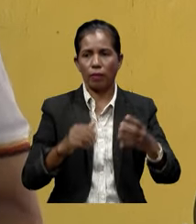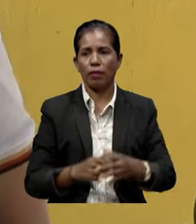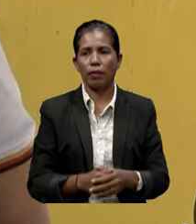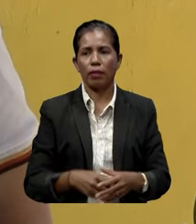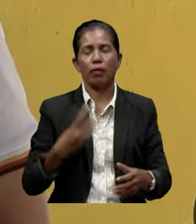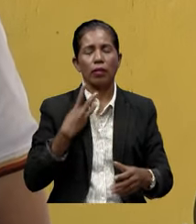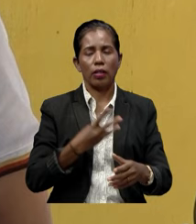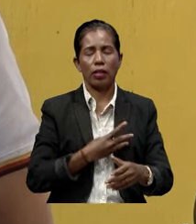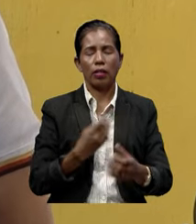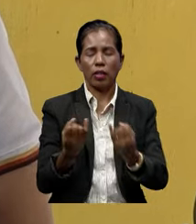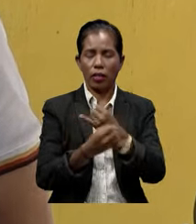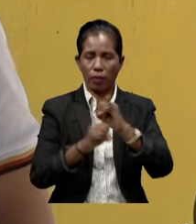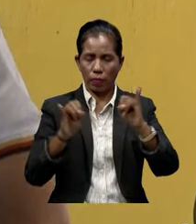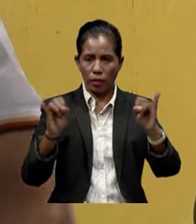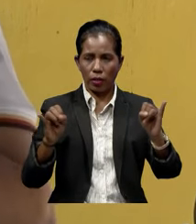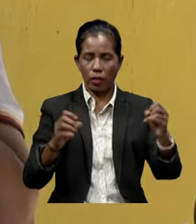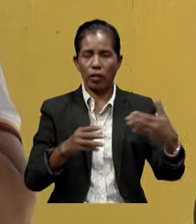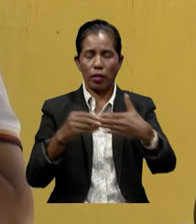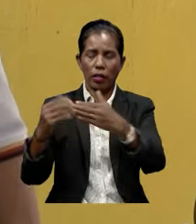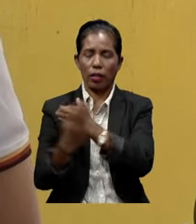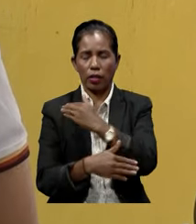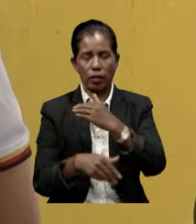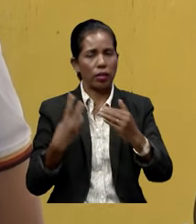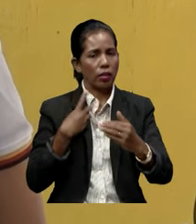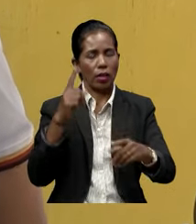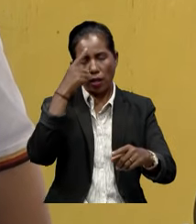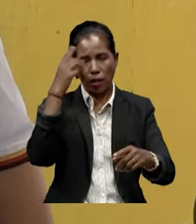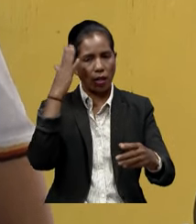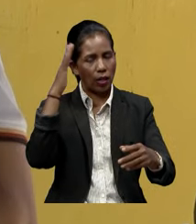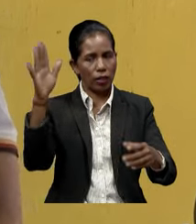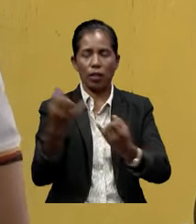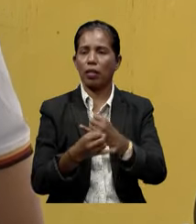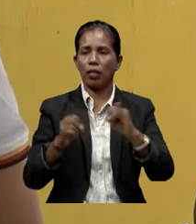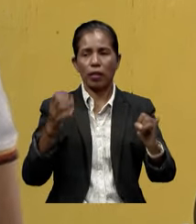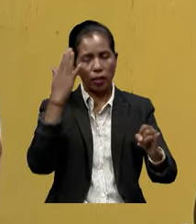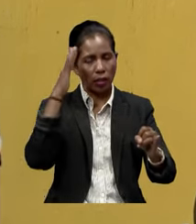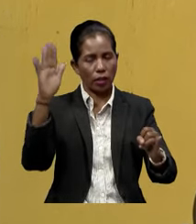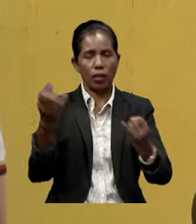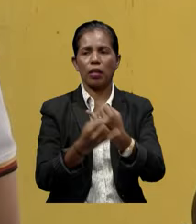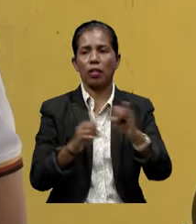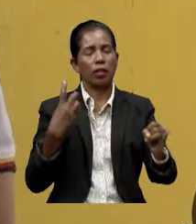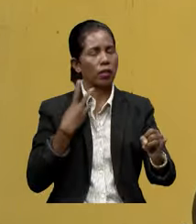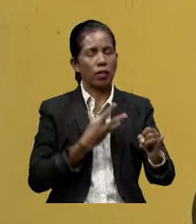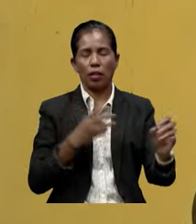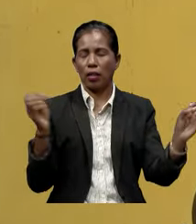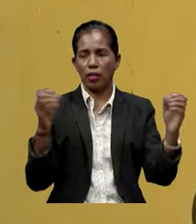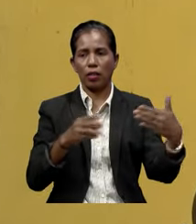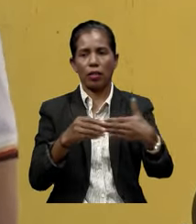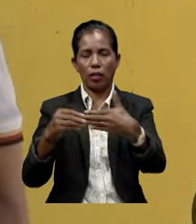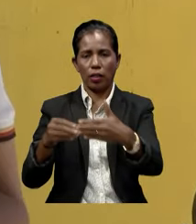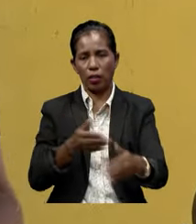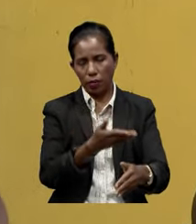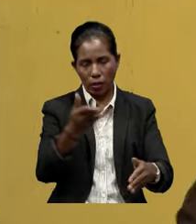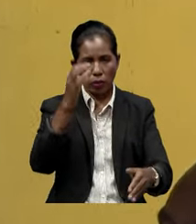Ita ukun raida ne, mebe itla hatene ukun an, ita la rekomiesi ukun an, ita la sukunan. Imi sare futuro